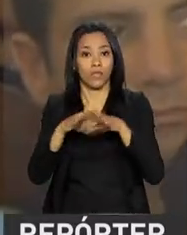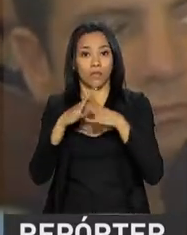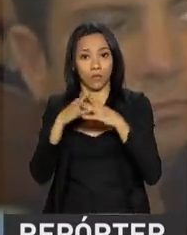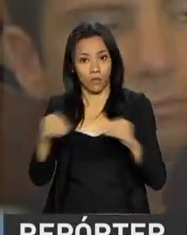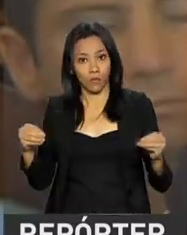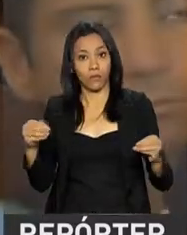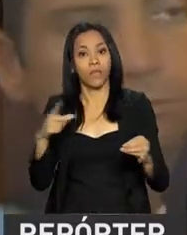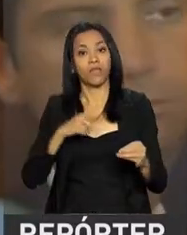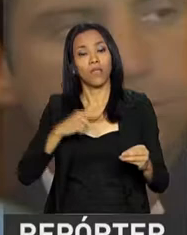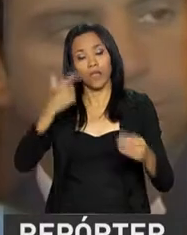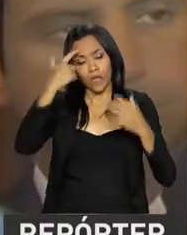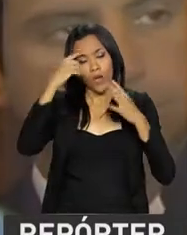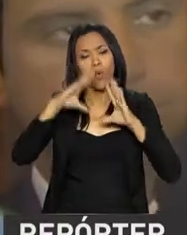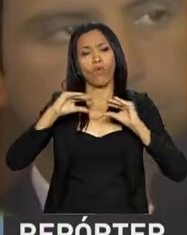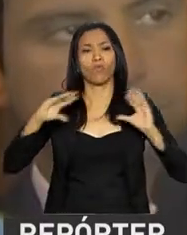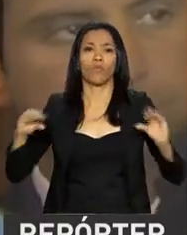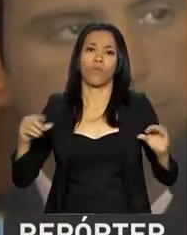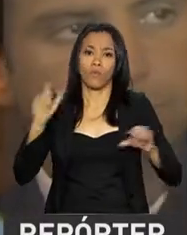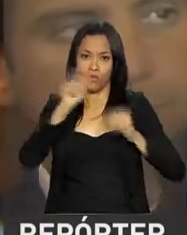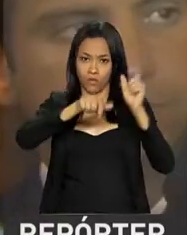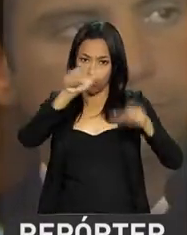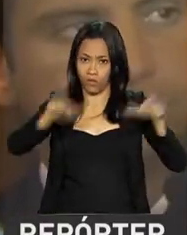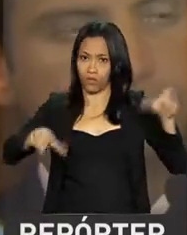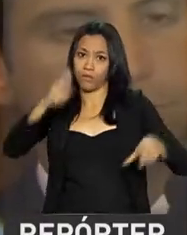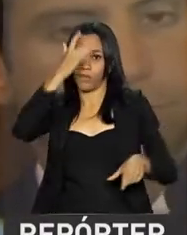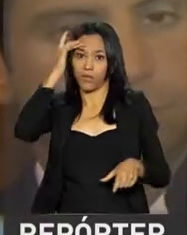mais conforto para os pacientes. Portanto, faremos aqui